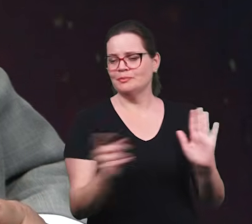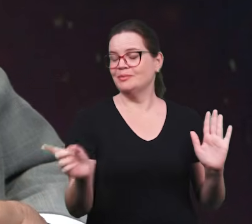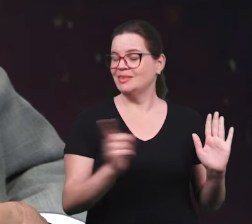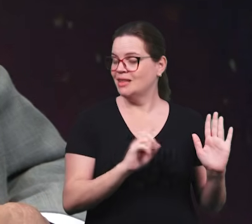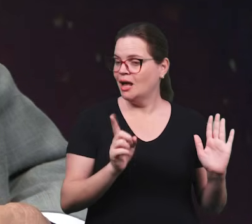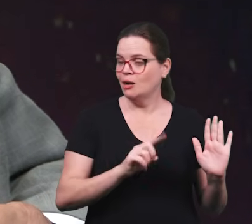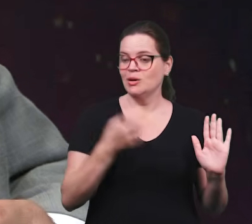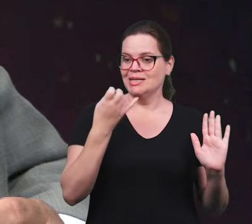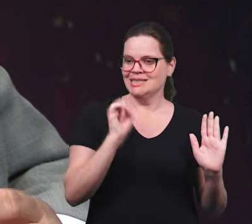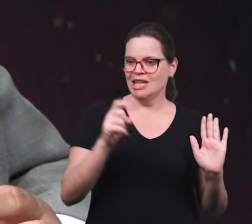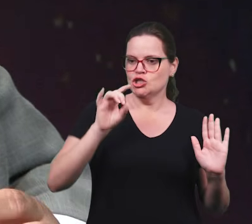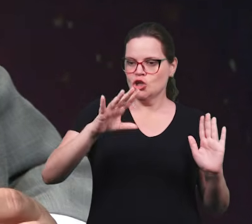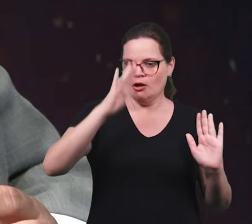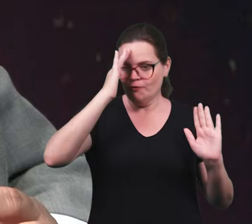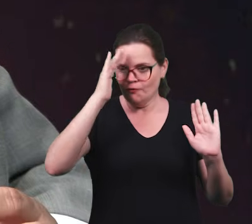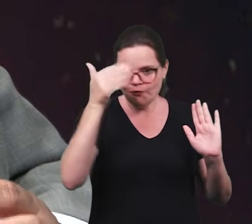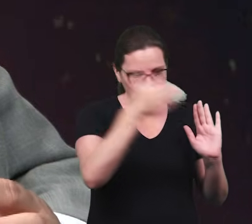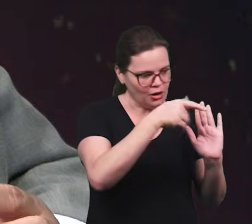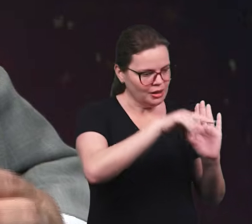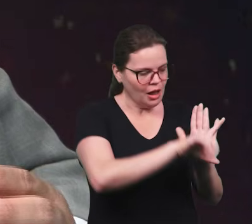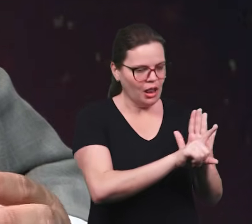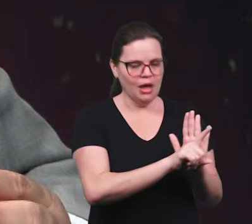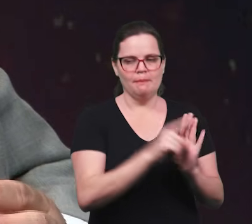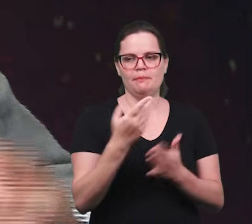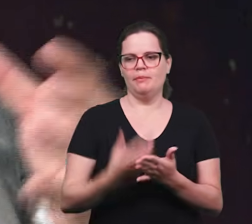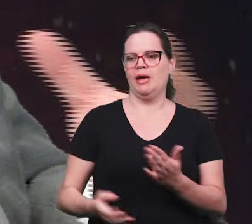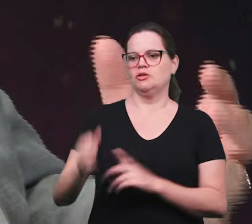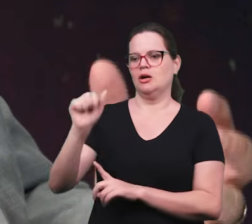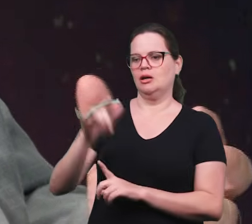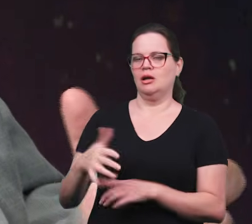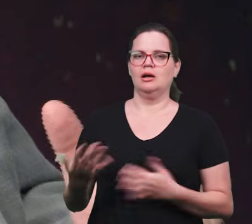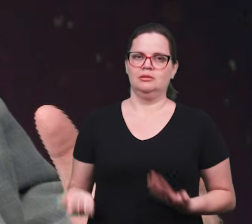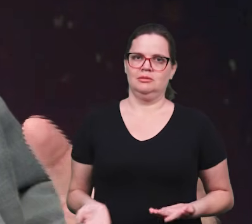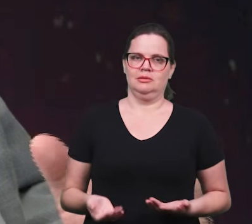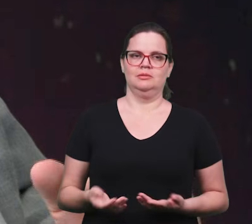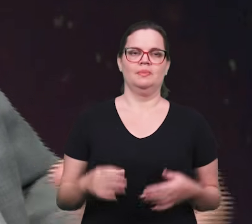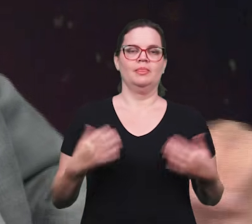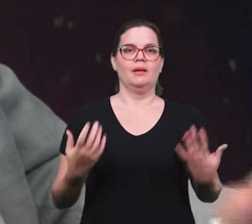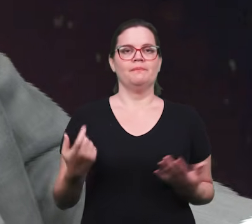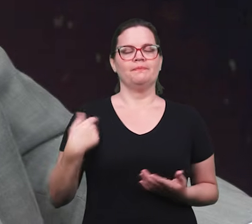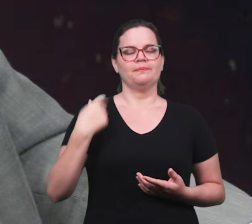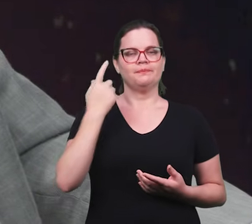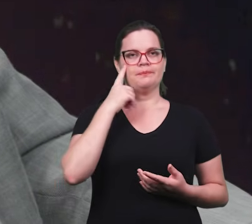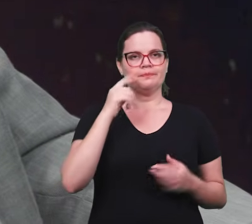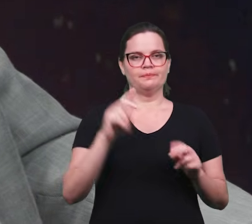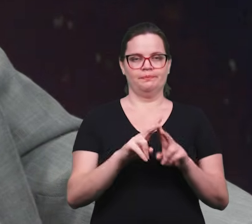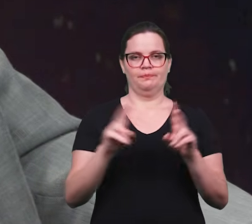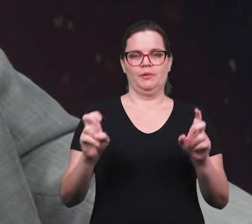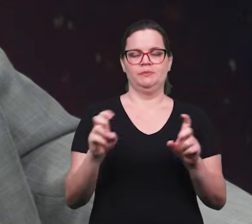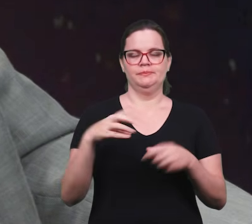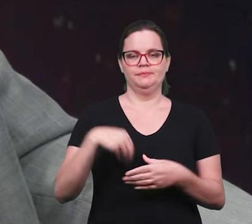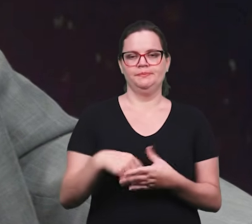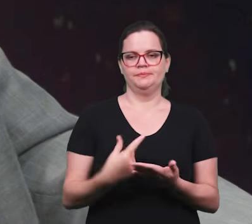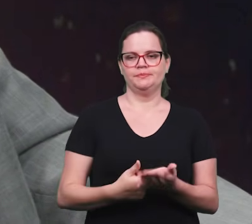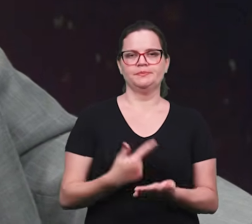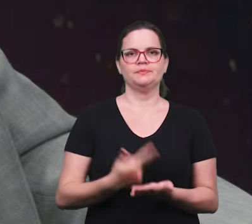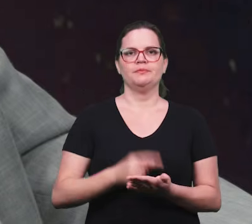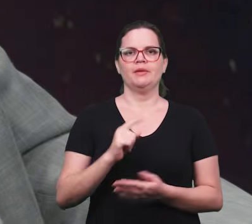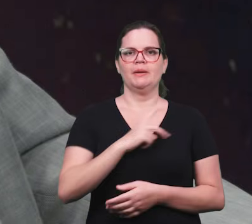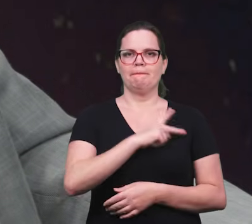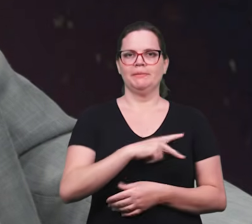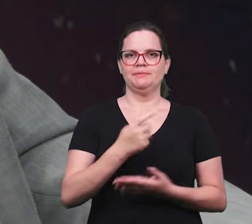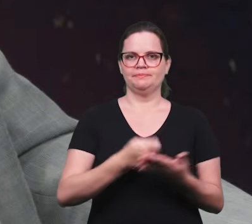palavra de Deus. Além de se preocupar, do Senhor se preocupar com a igreja como um todo, principalmente nos escritos, você vai ver de Paulo, de